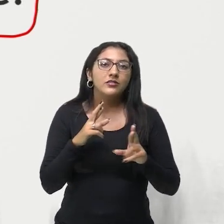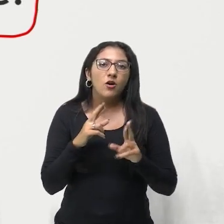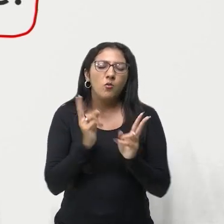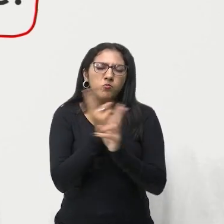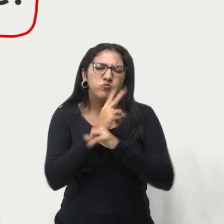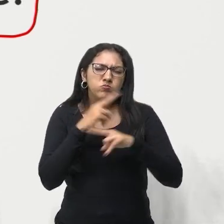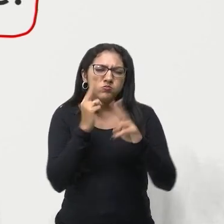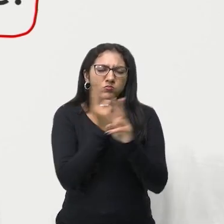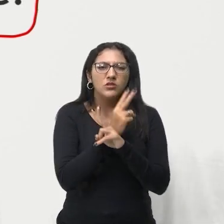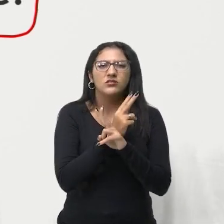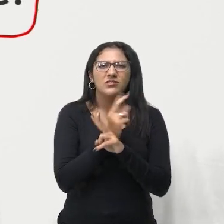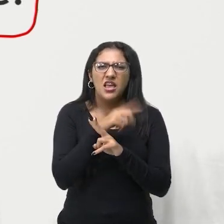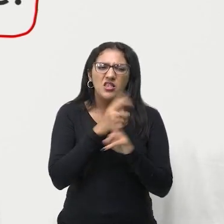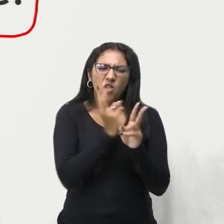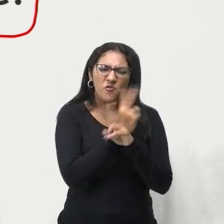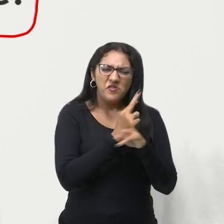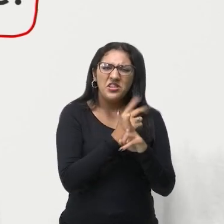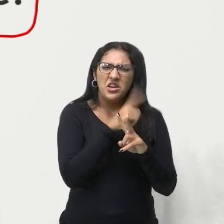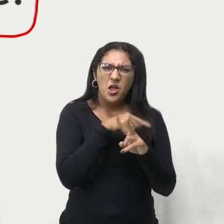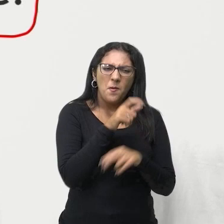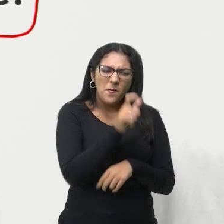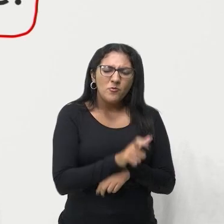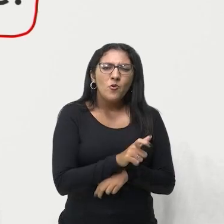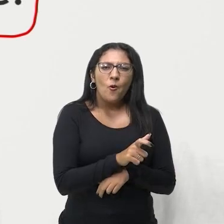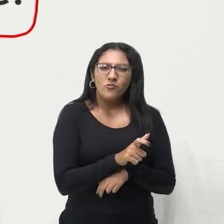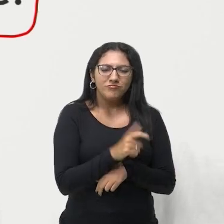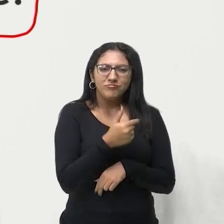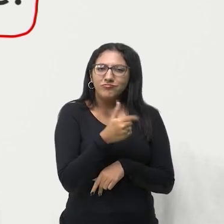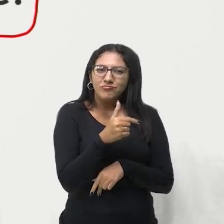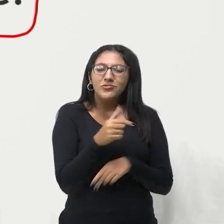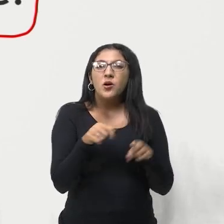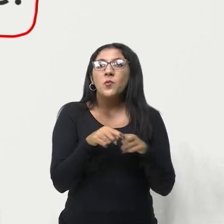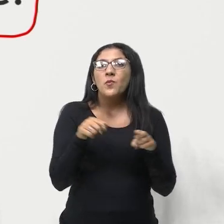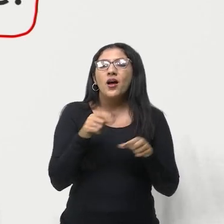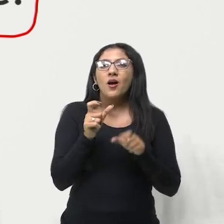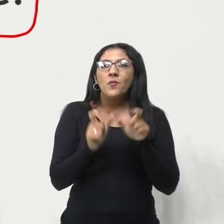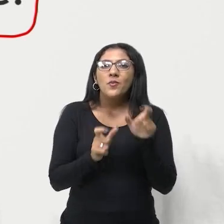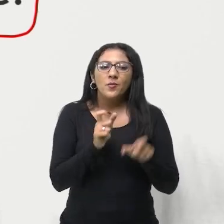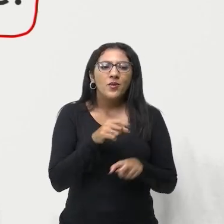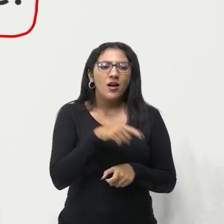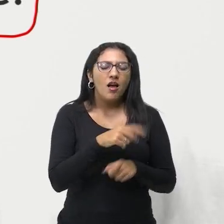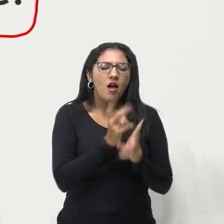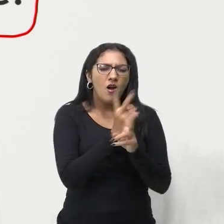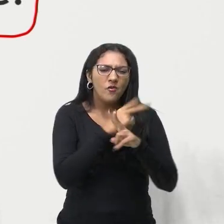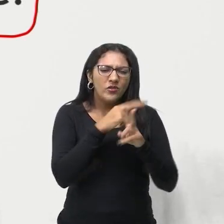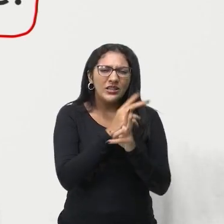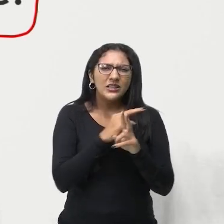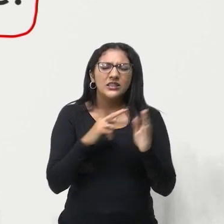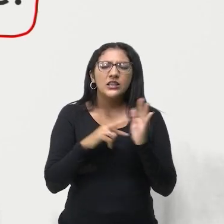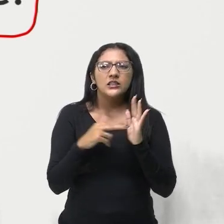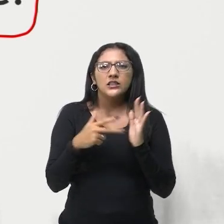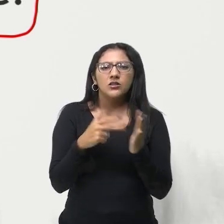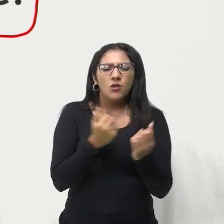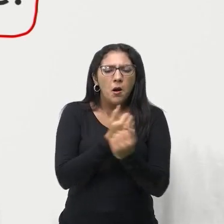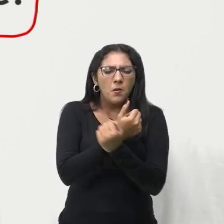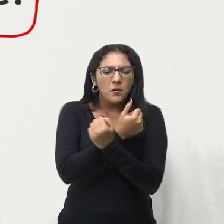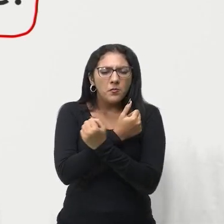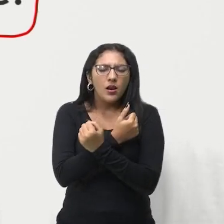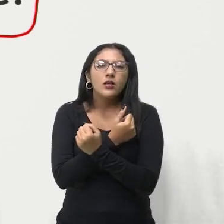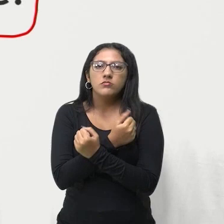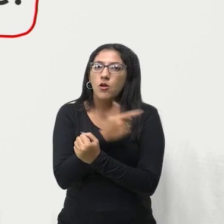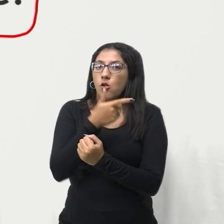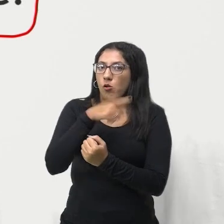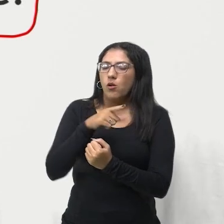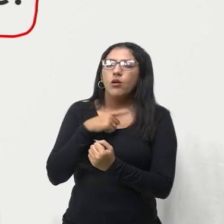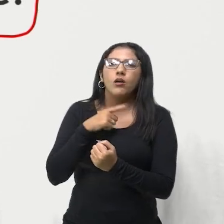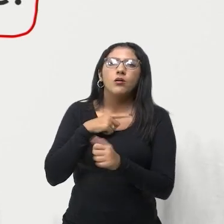a ventania. A ventania não é um ser humano, correto? Então, se eu estou dizendo que é a ventania que abraça, então,